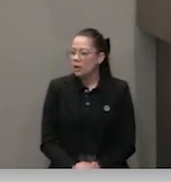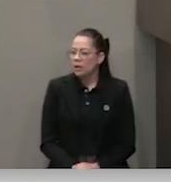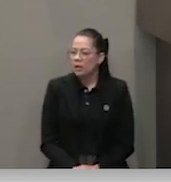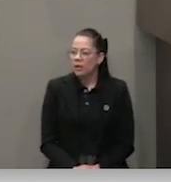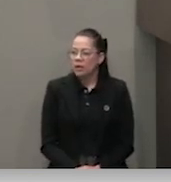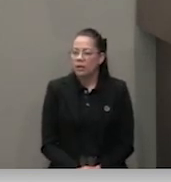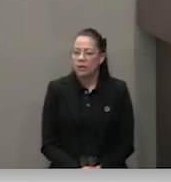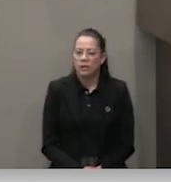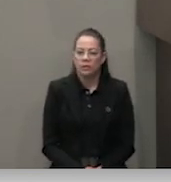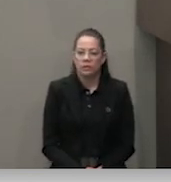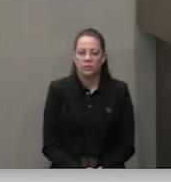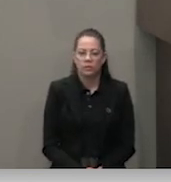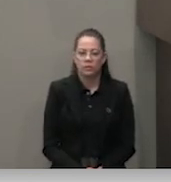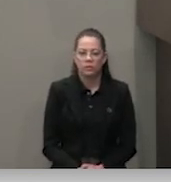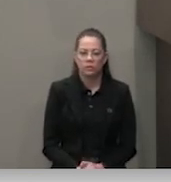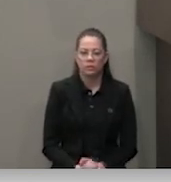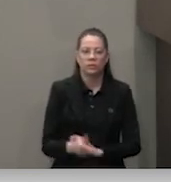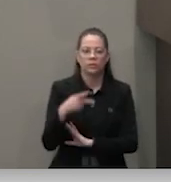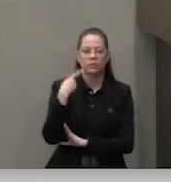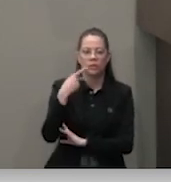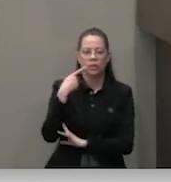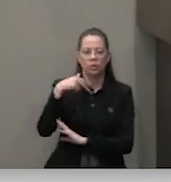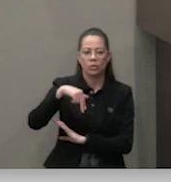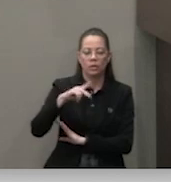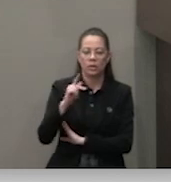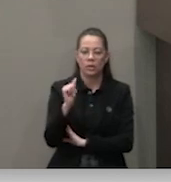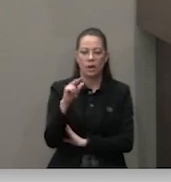homenagem vereador inhar